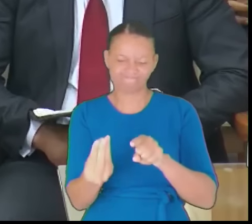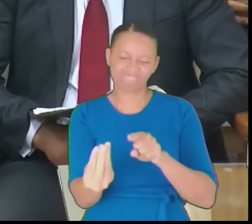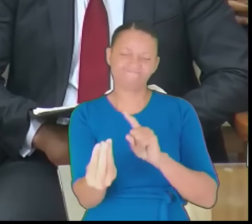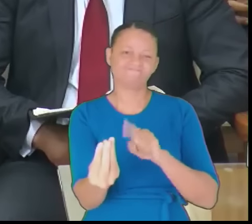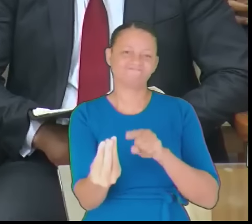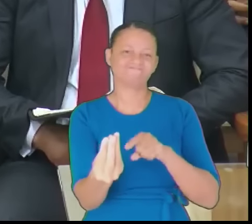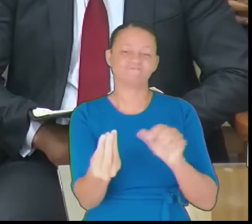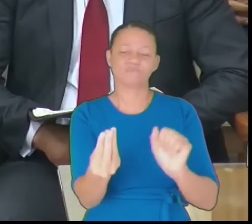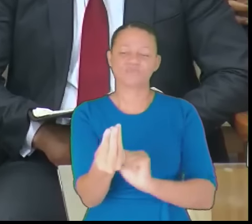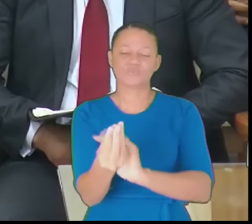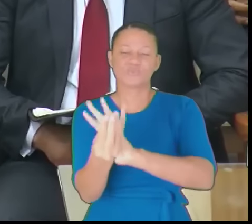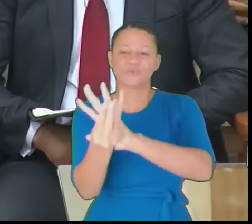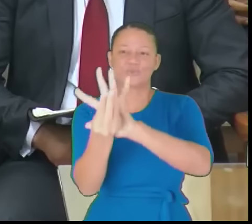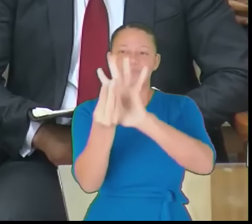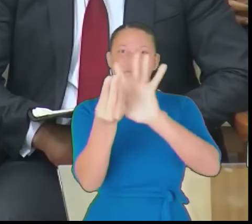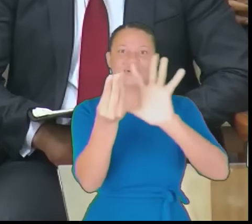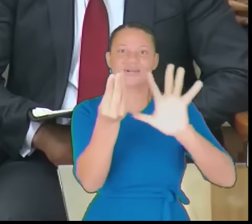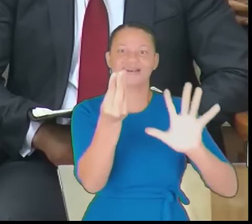Gloriosa.